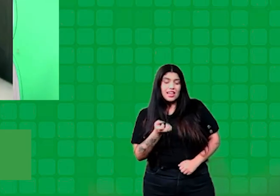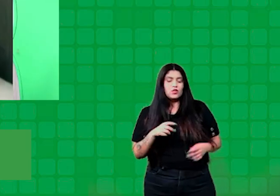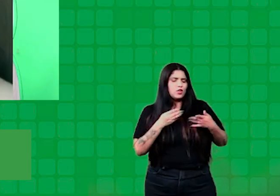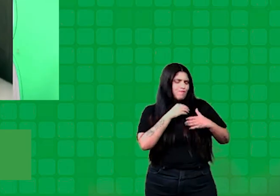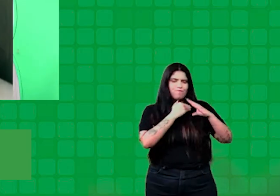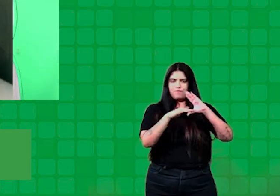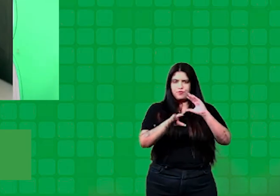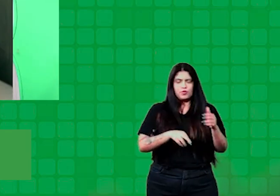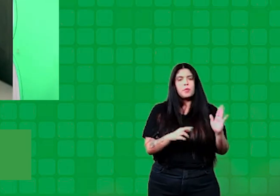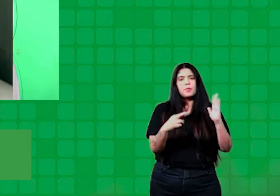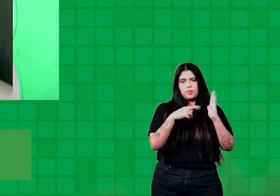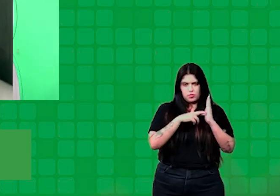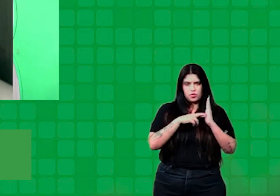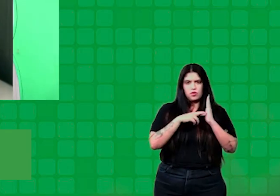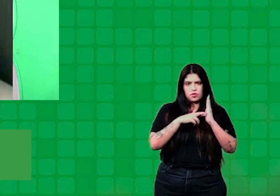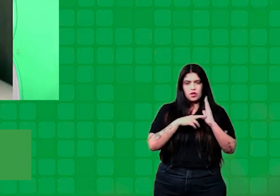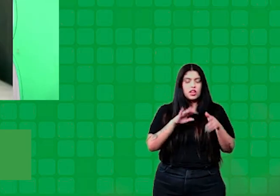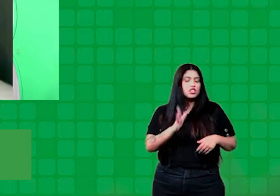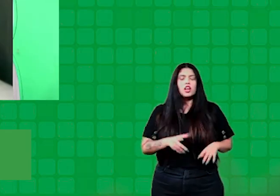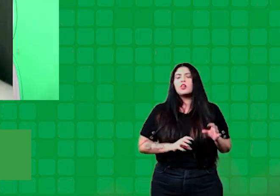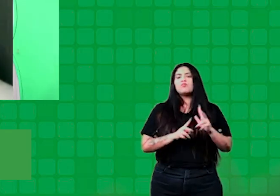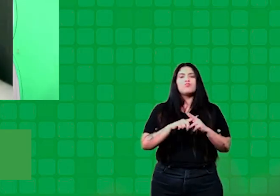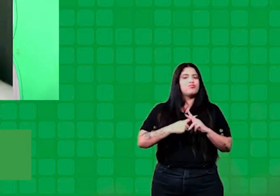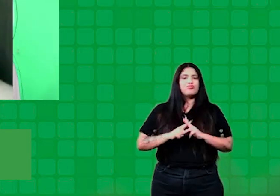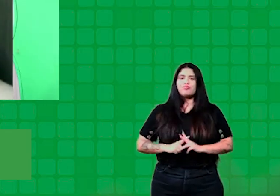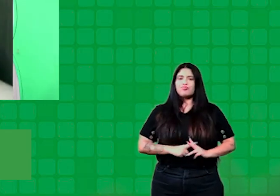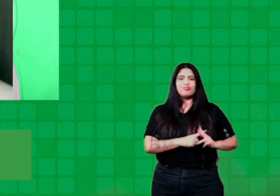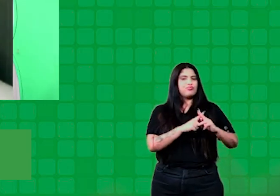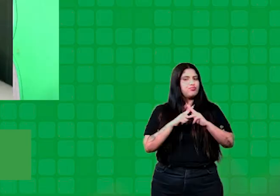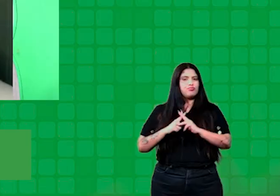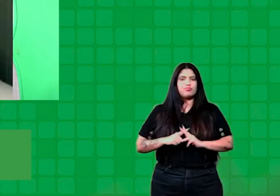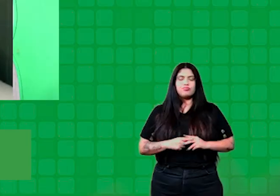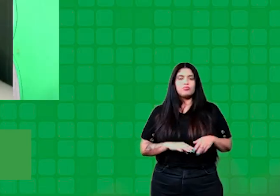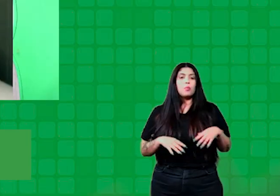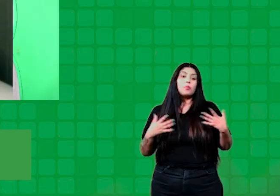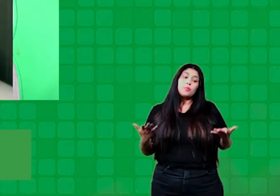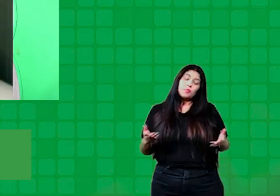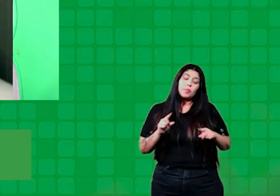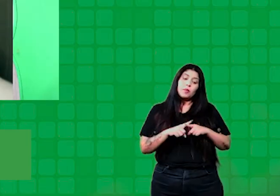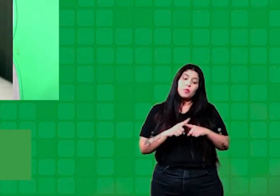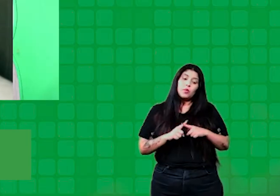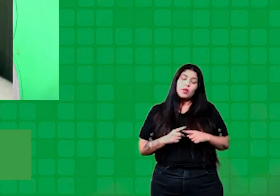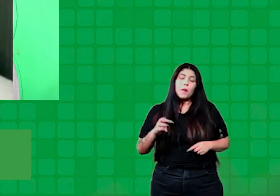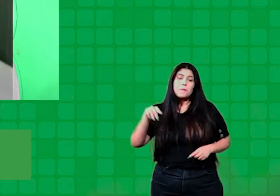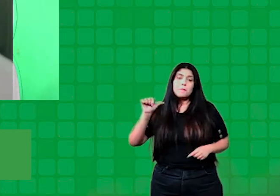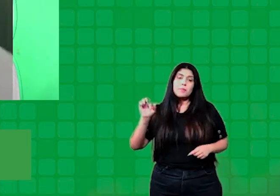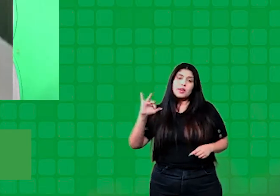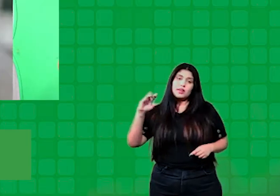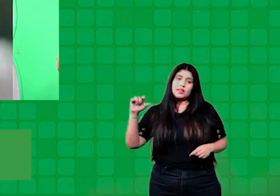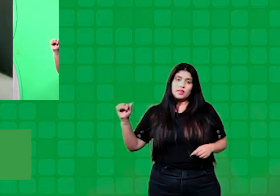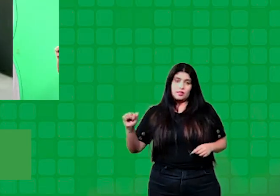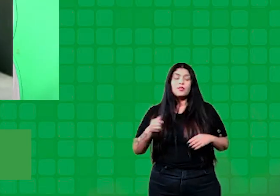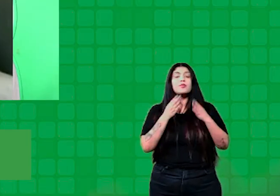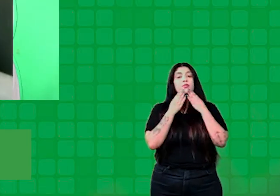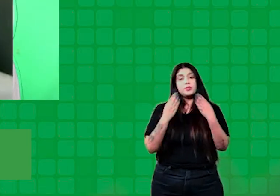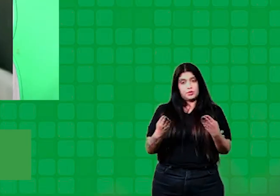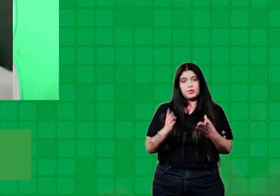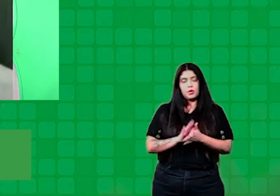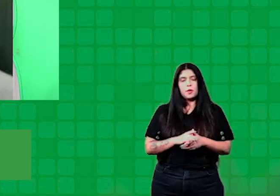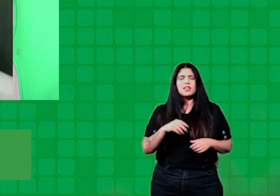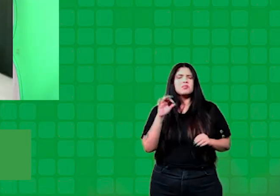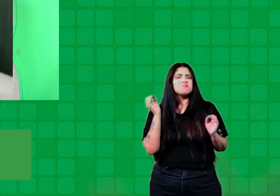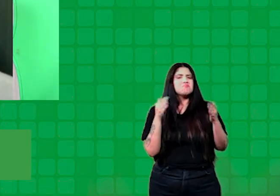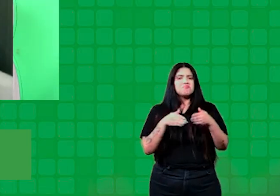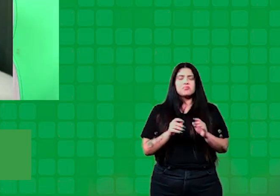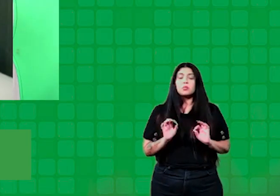vai fazendo os ajustes que são necessários, porque de todo jeito a Maria já vai solicitar para que ela faça todos,